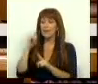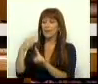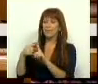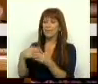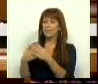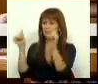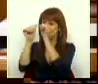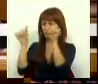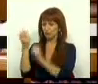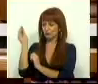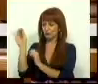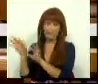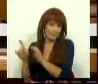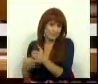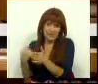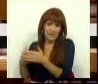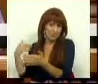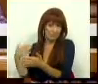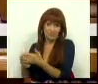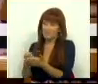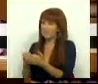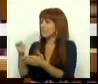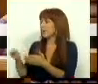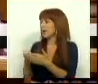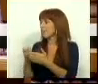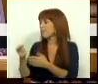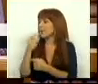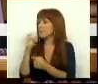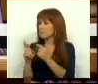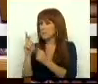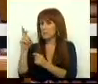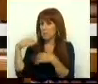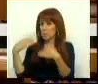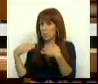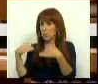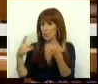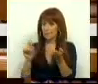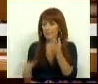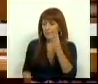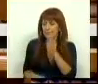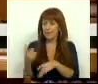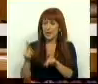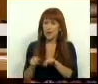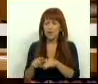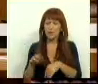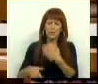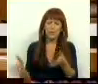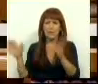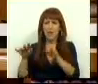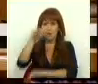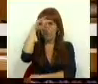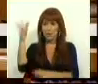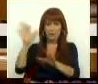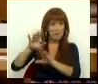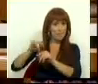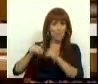privilegiando-se o sistema bancário, como sempre, com pagamento de juros significativos e criando-se, consequentemente, mais